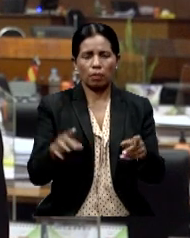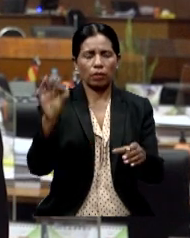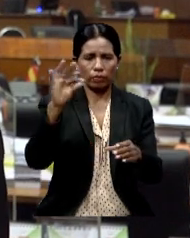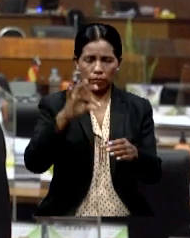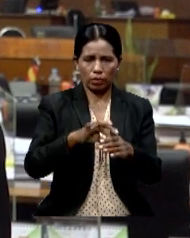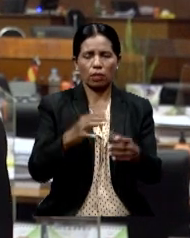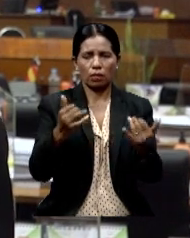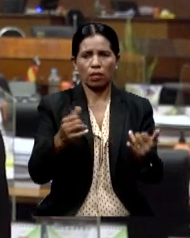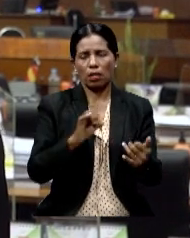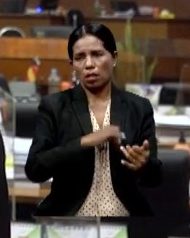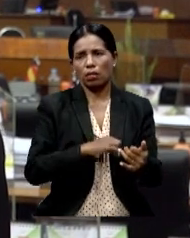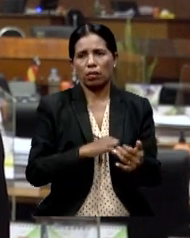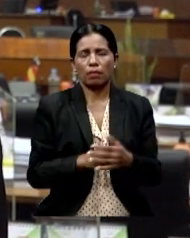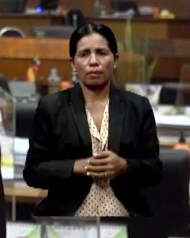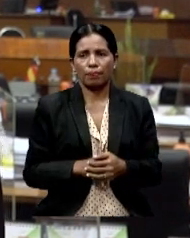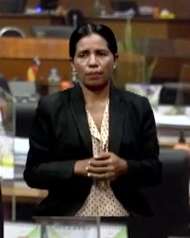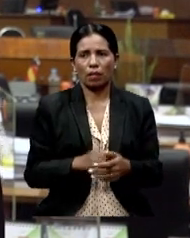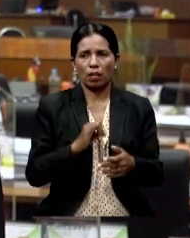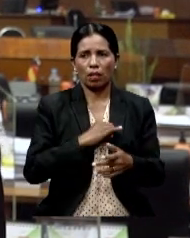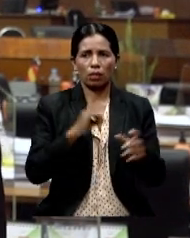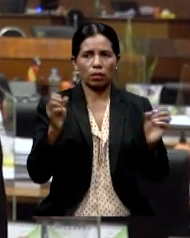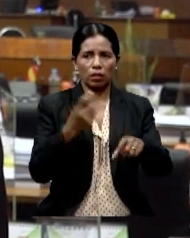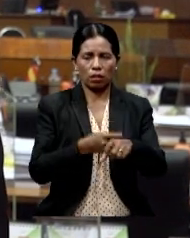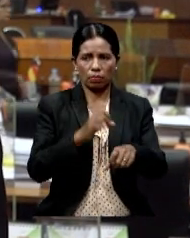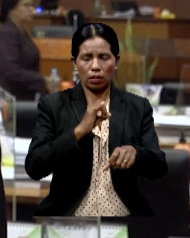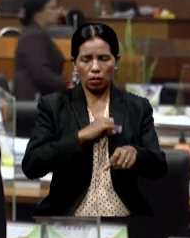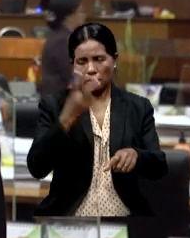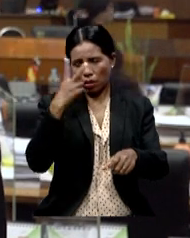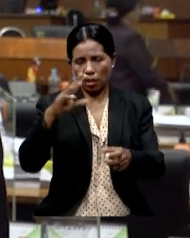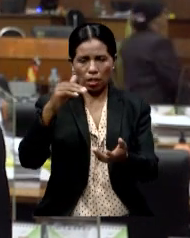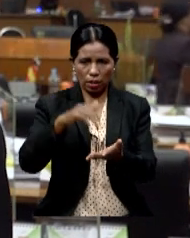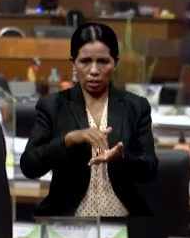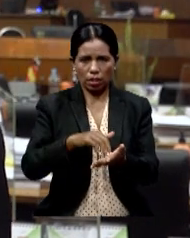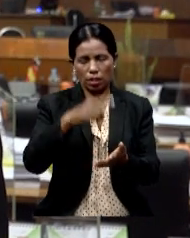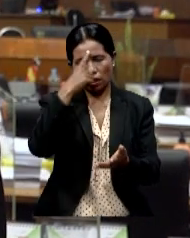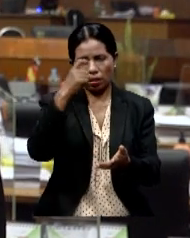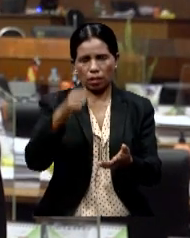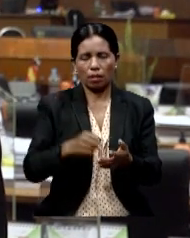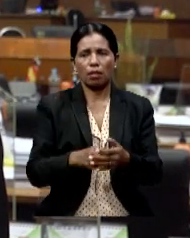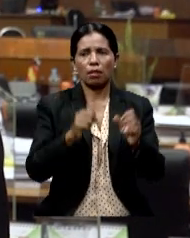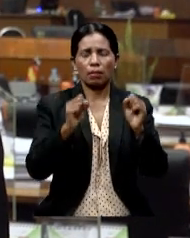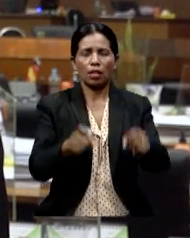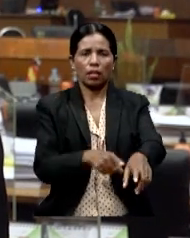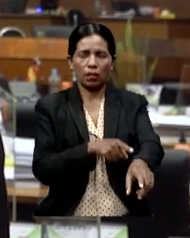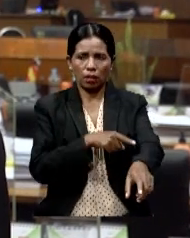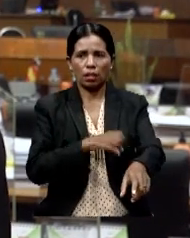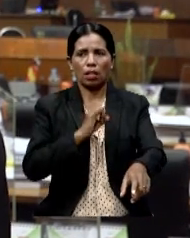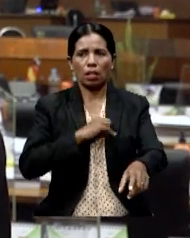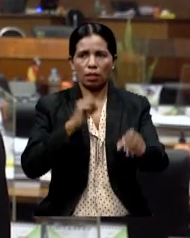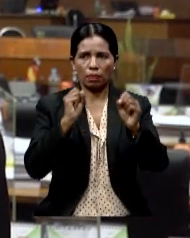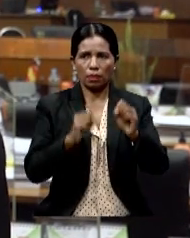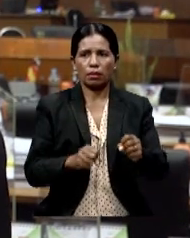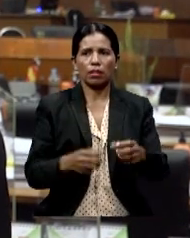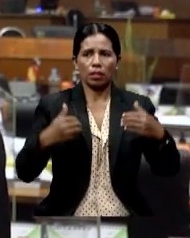né, Bahau da né, Hau la osa na tempo Bahau a tua avalia, tamba Bela Lacleurtan, mos Hau Karik Bela Hola